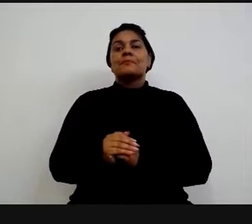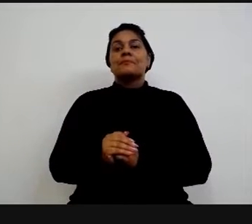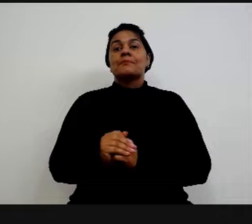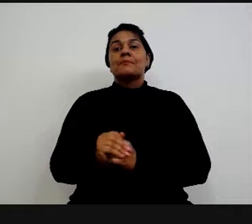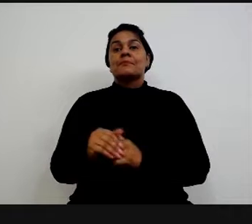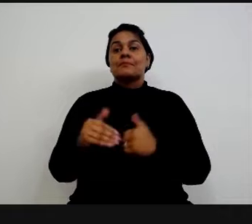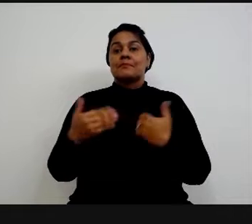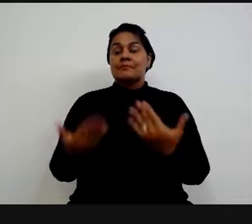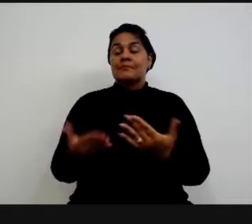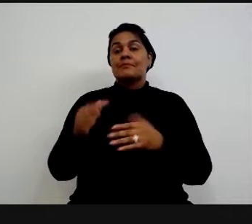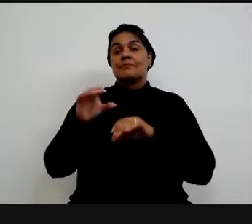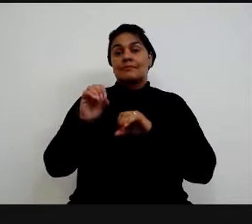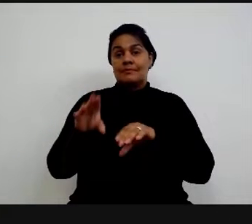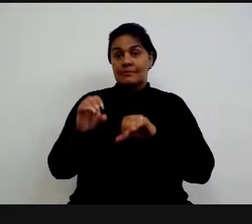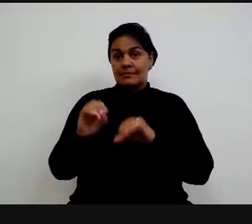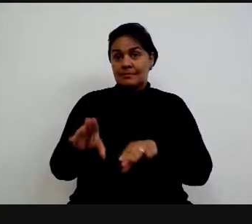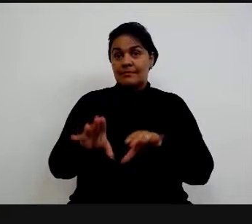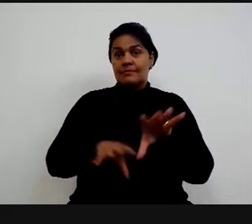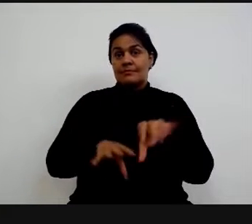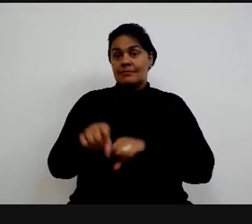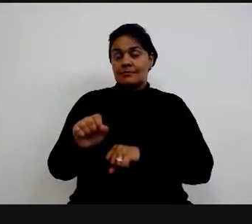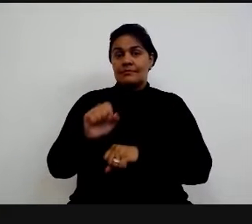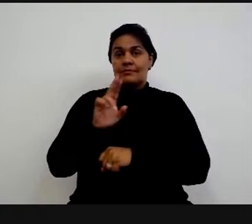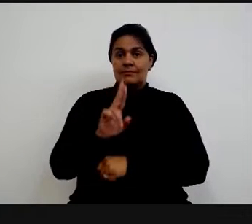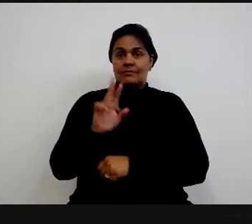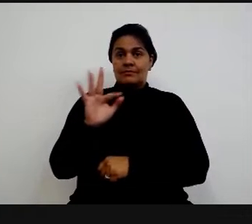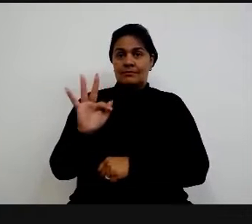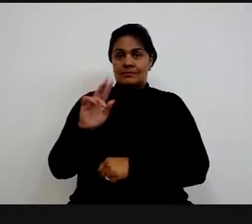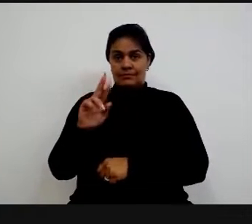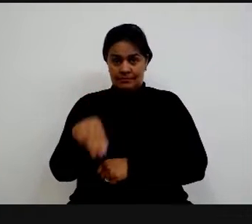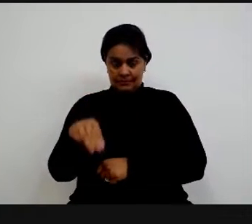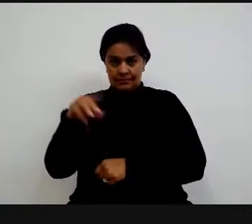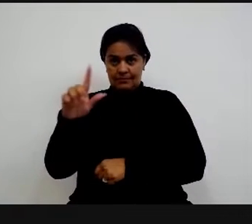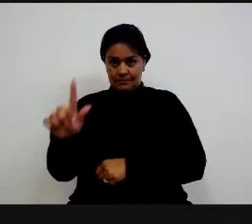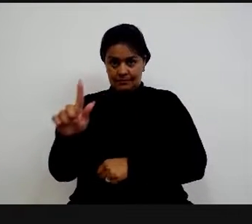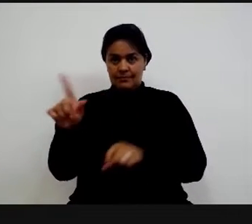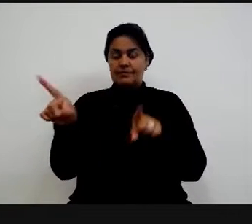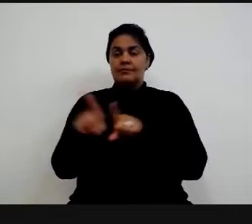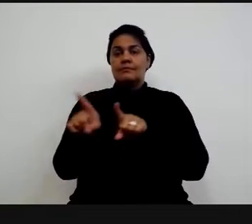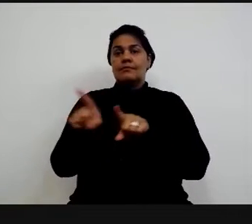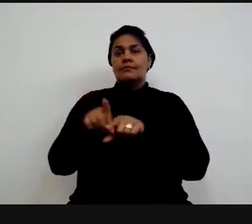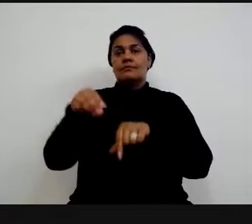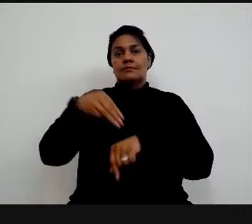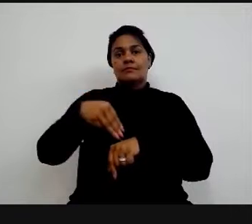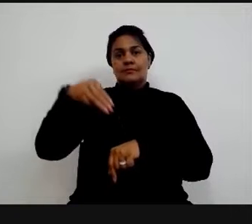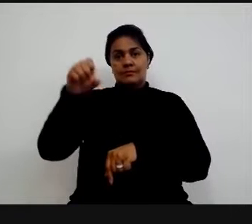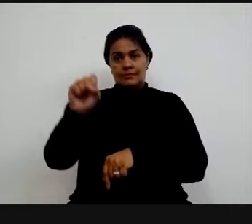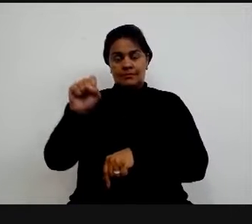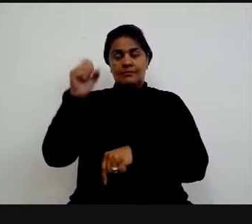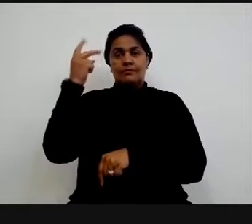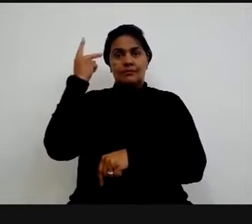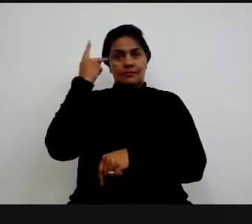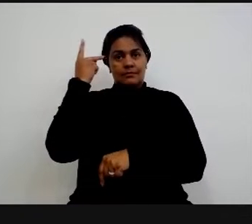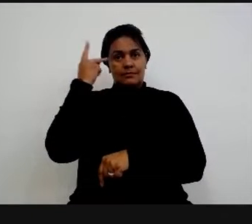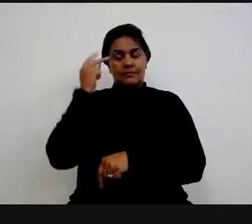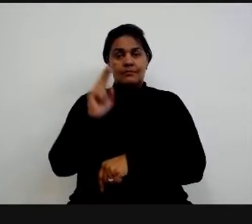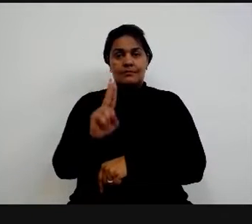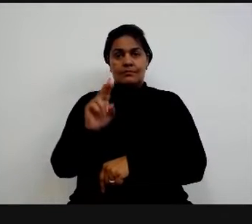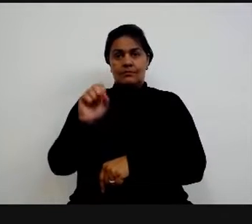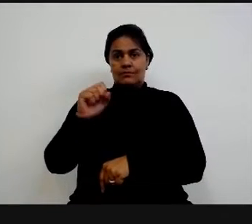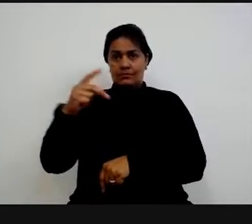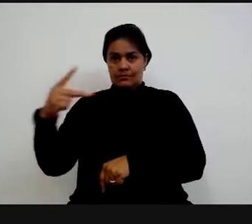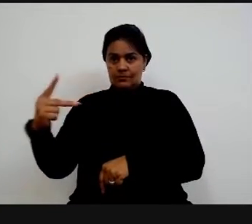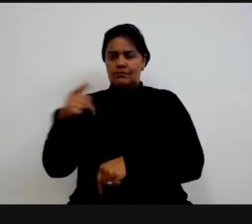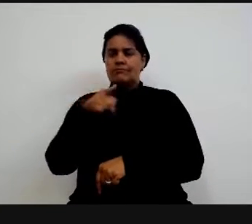A Ruth é educadora, graduada pela Universidade Federal de Minas Gerais e também é mestre pela USP. E tem